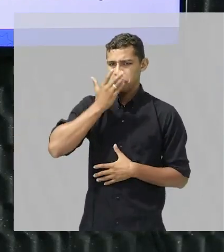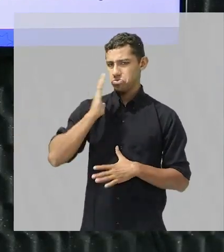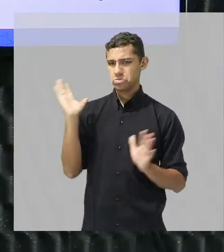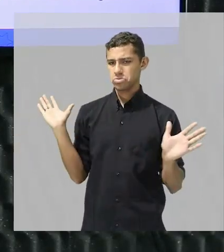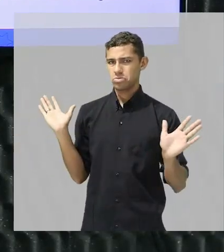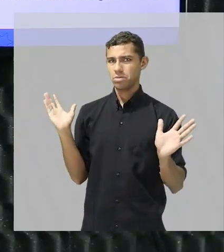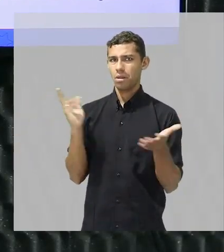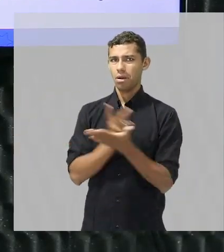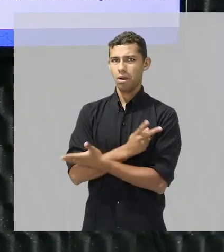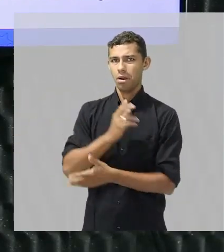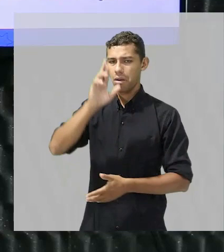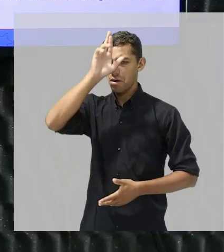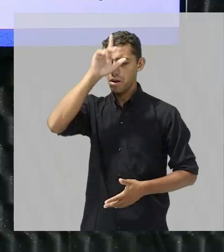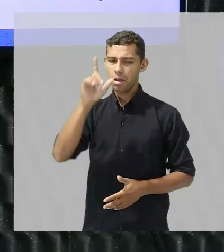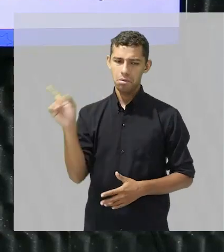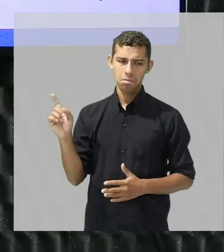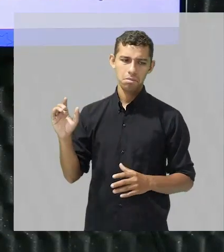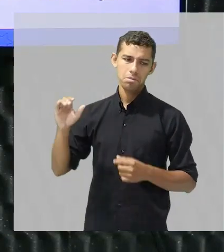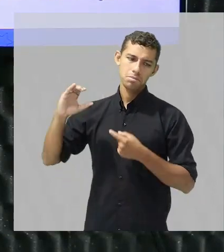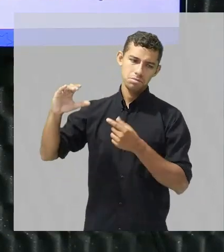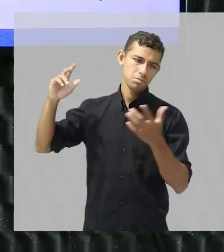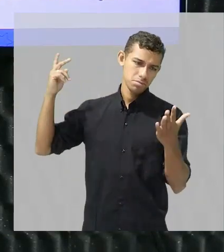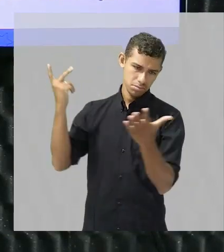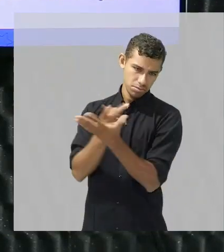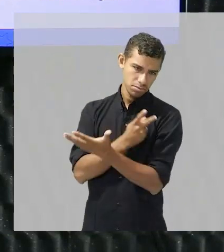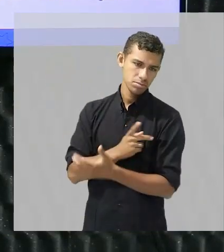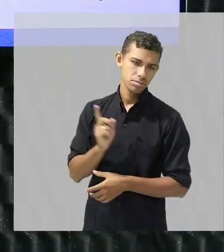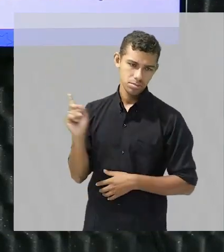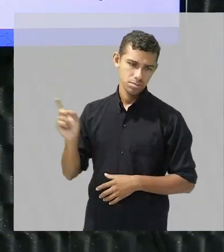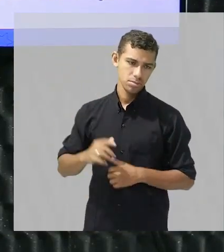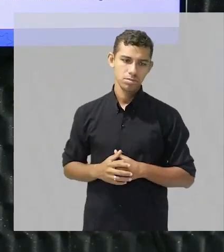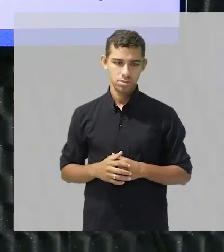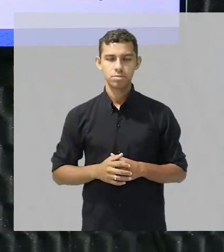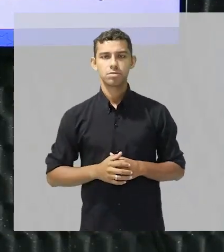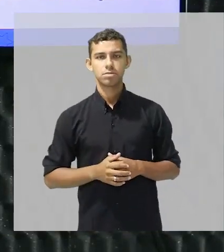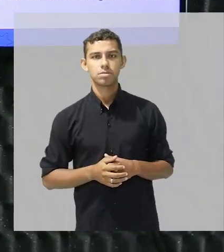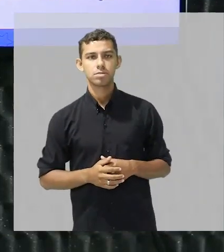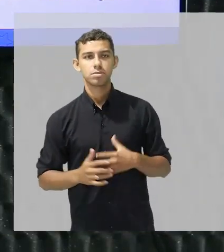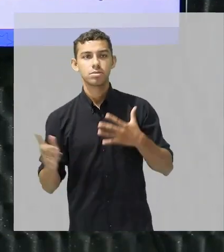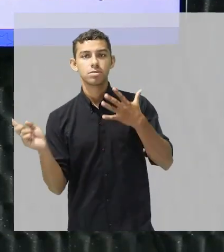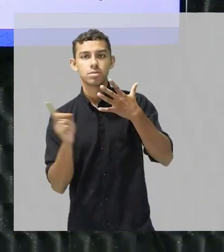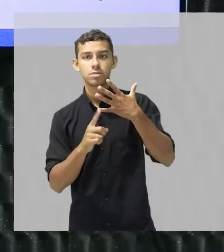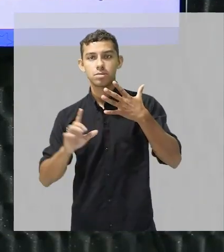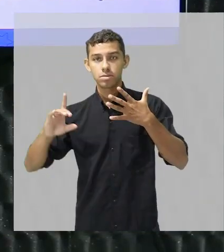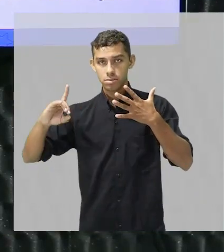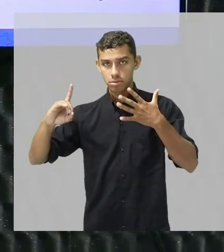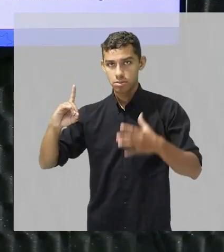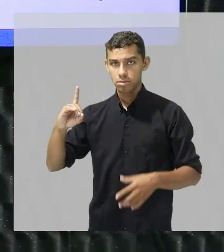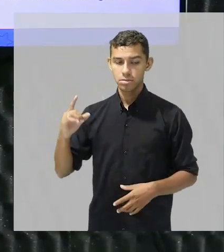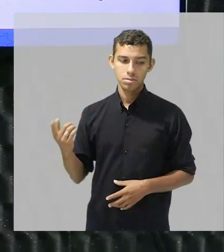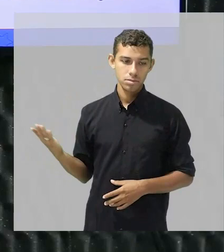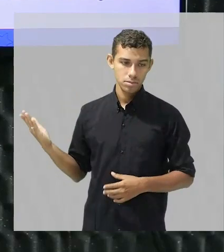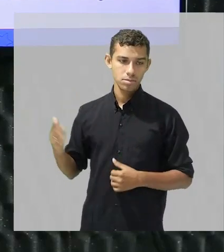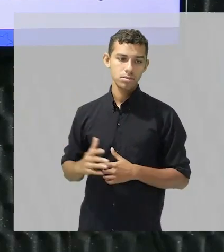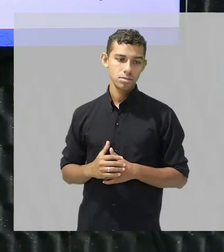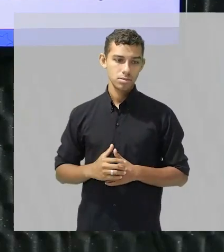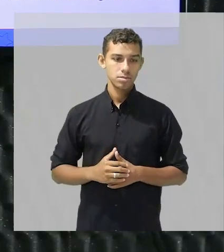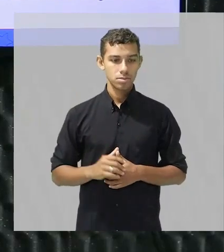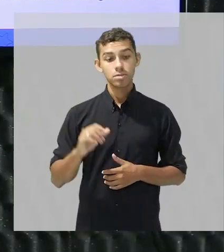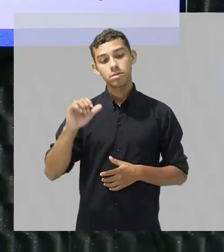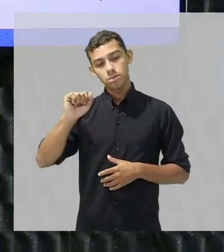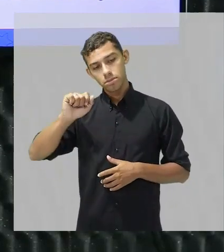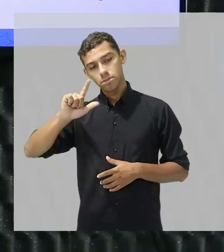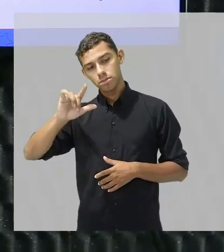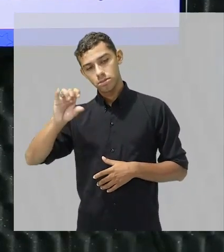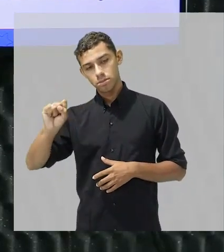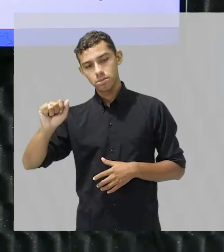substância que é liberada dentro das células, né? Não, é fora da célula também. Letra D, sobrou ela, né? Ó, as